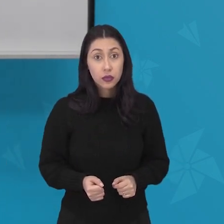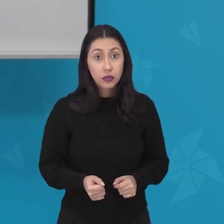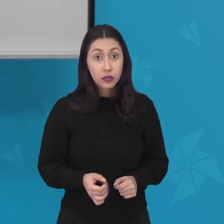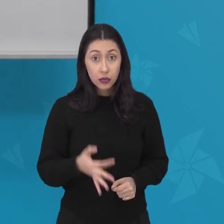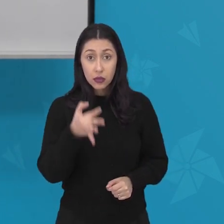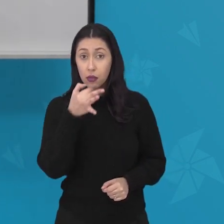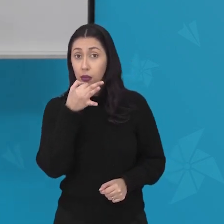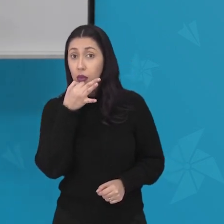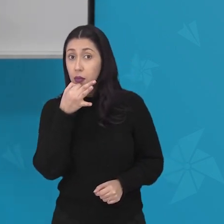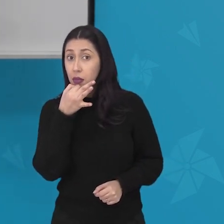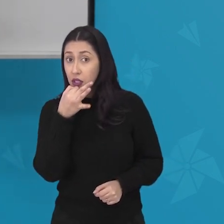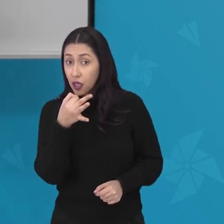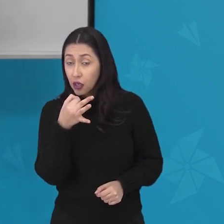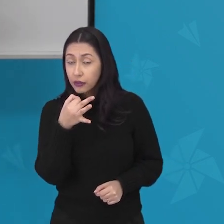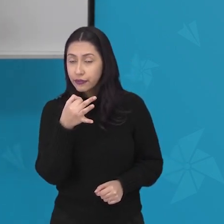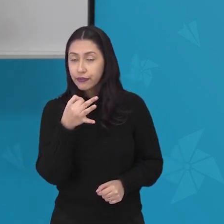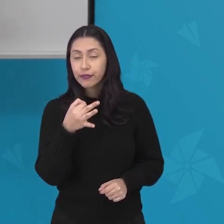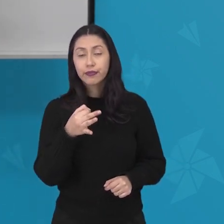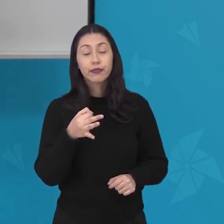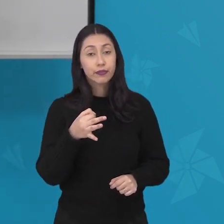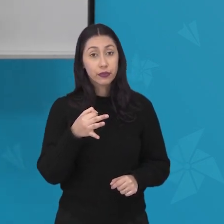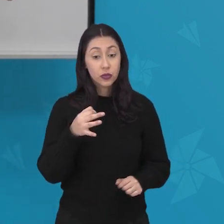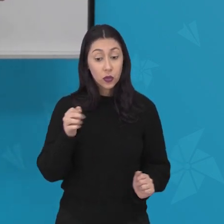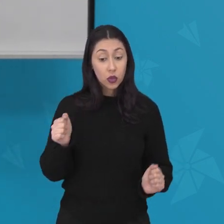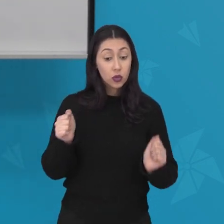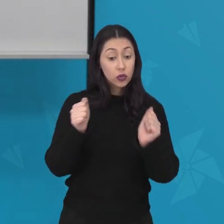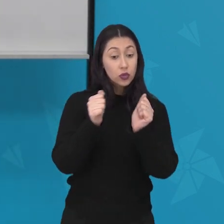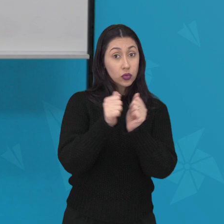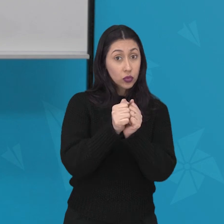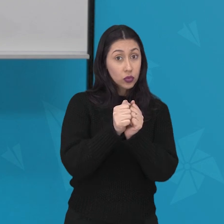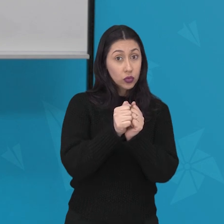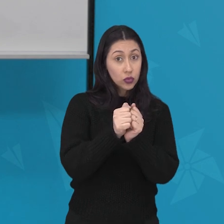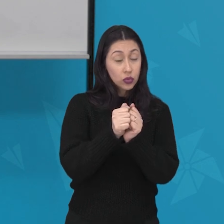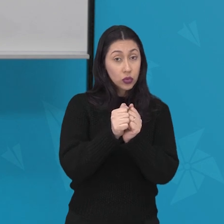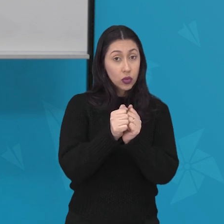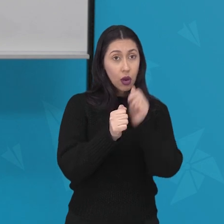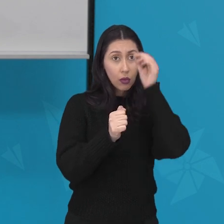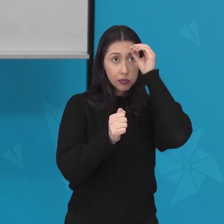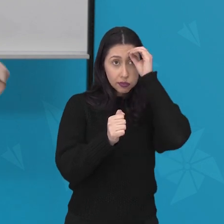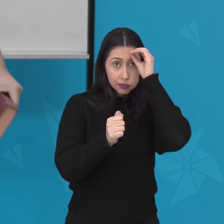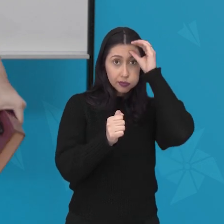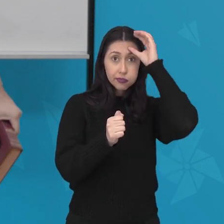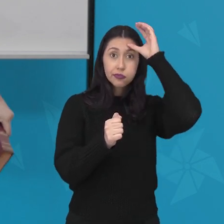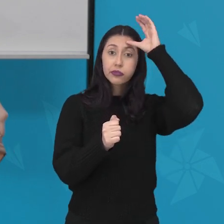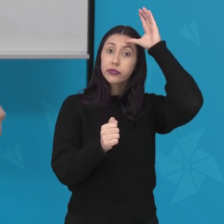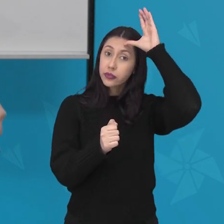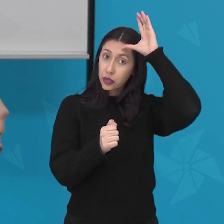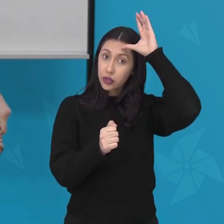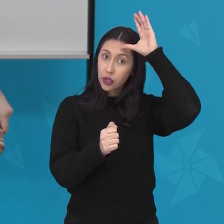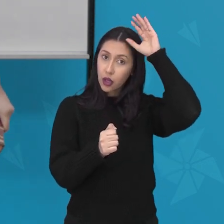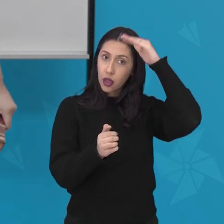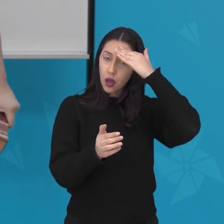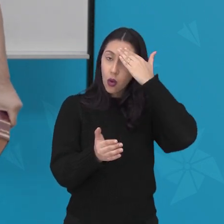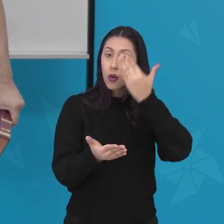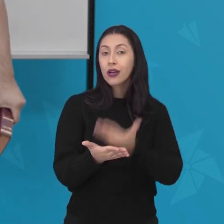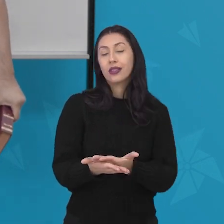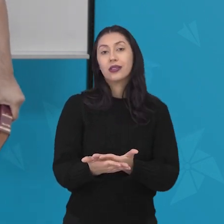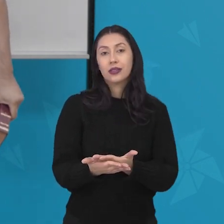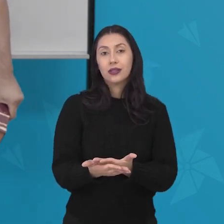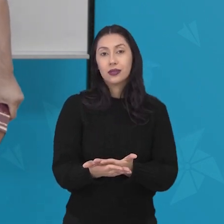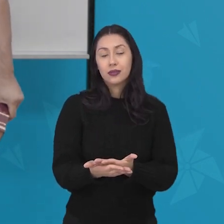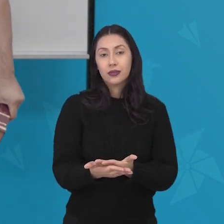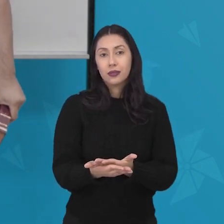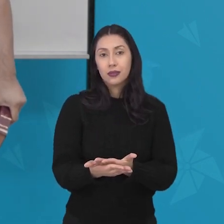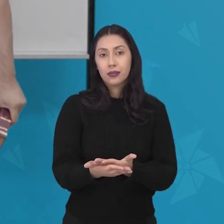Junto com essas opiniões, o Platão ele também associa todos aqueles saberes que têm a ver com as nossas